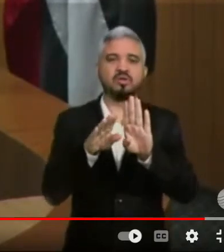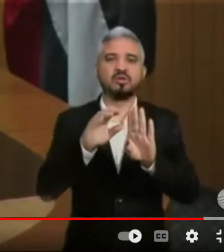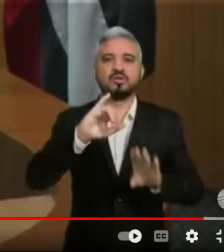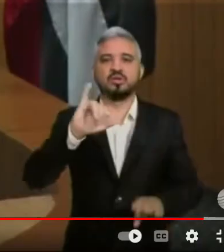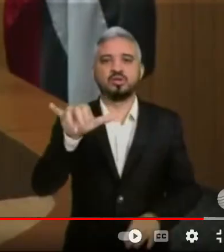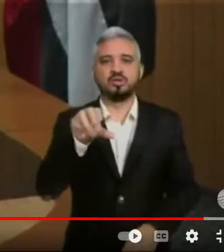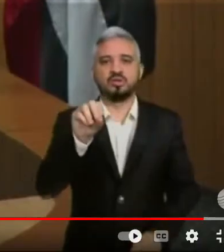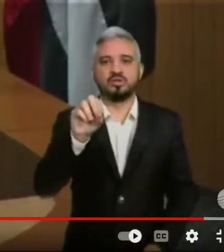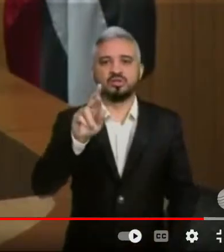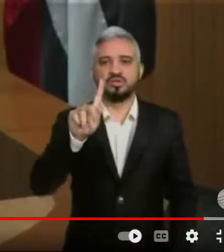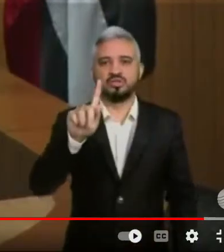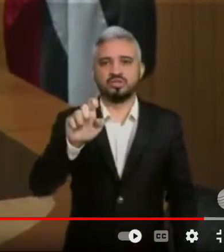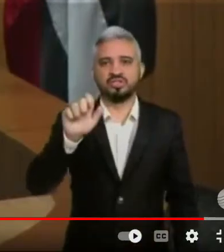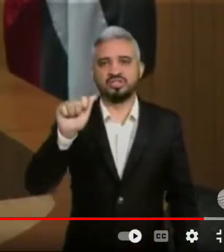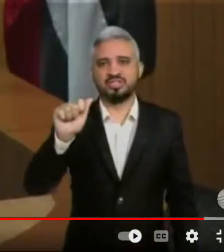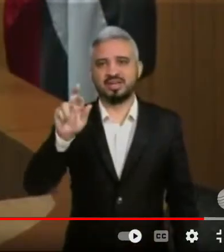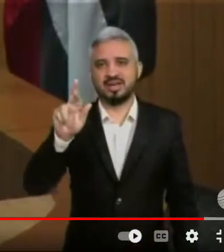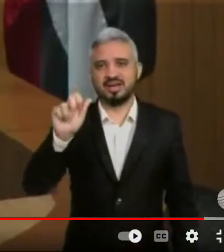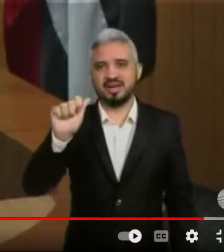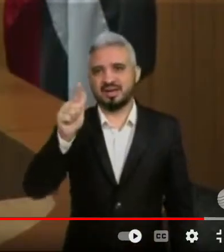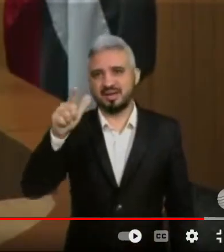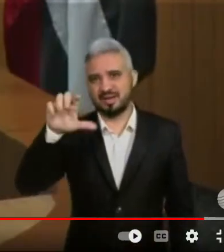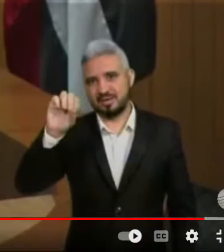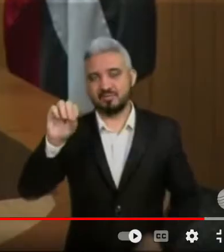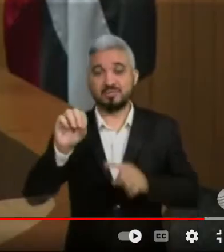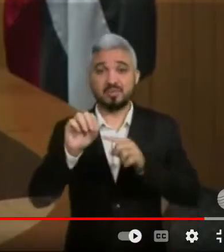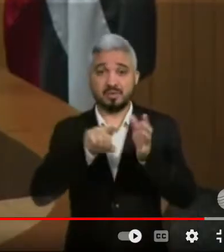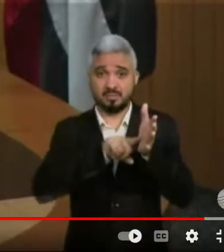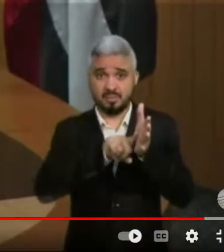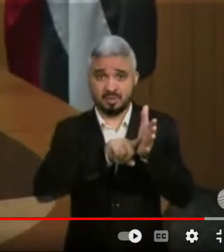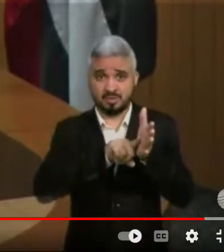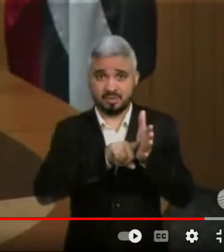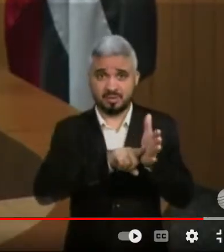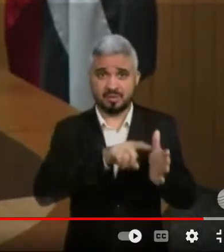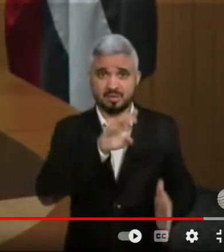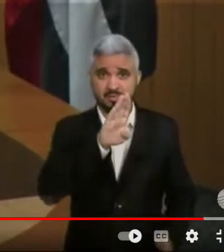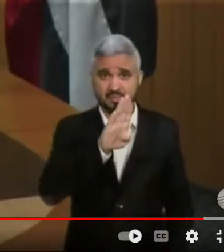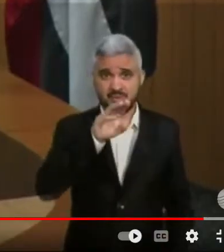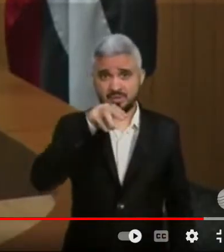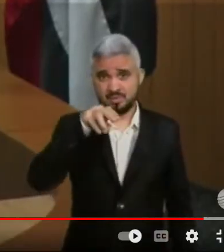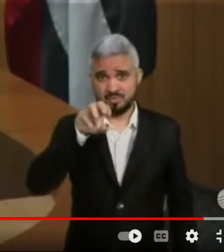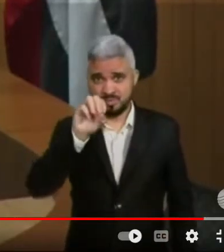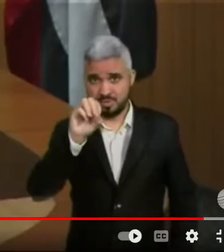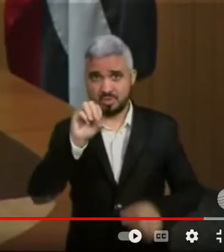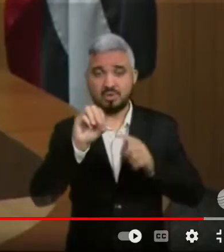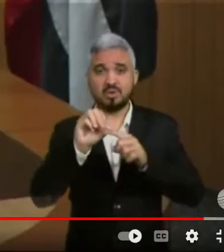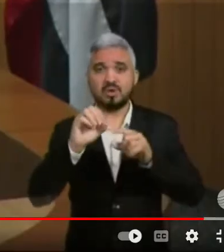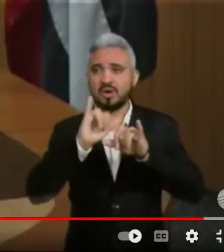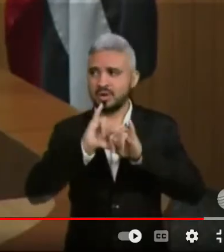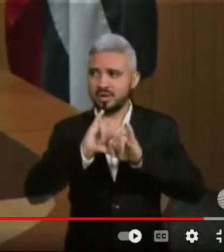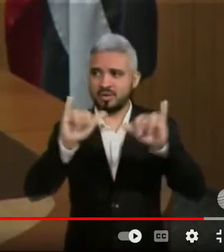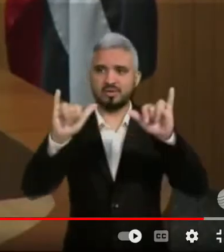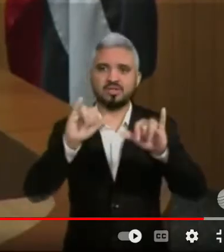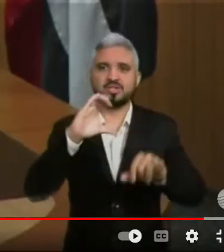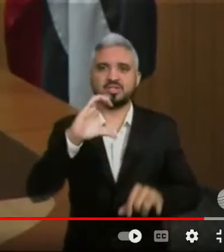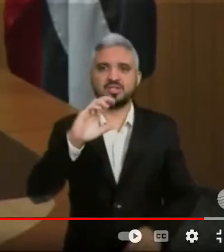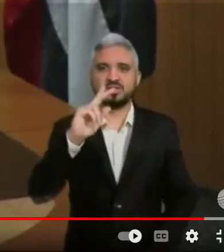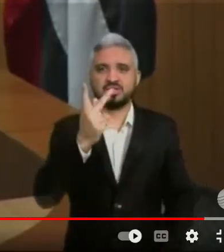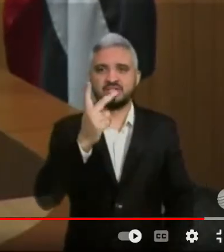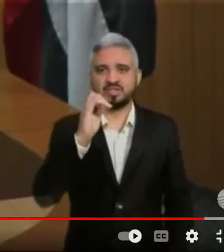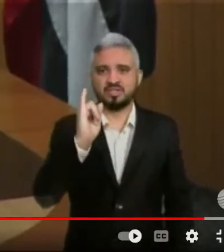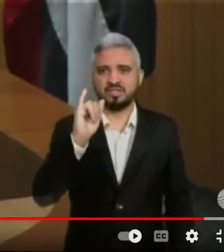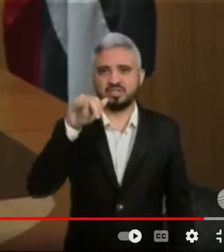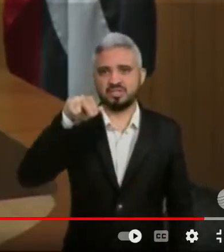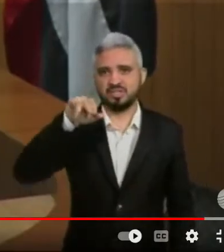Aragão diz aqui: pesquisa BMO aponta liderança de Chiquinho FC em Codó. Kiel diz aqui: Chiquinho